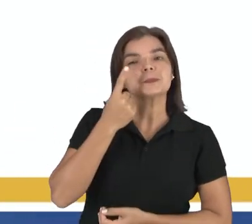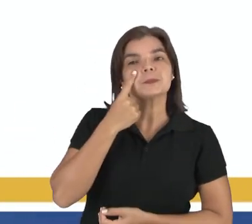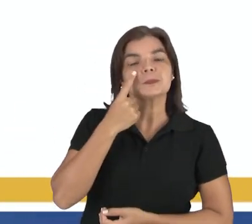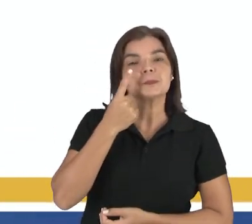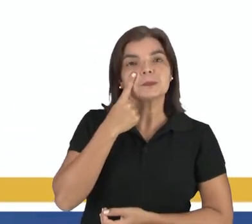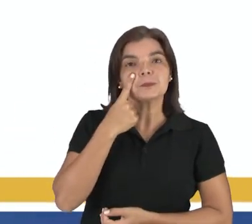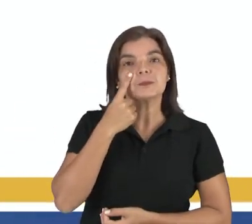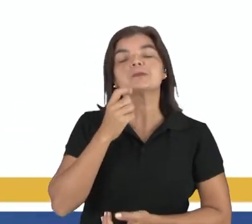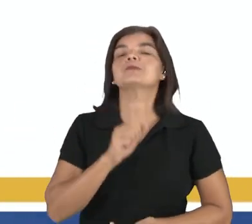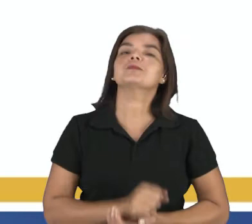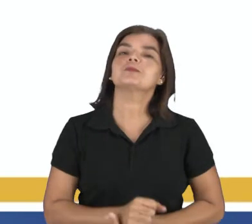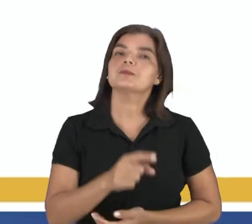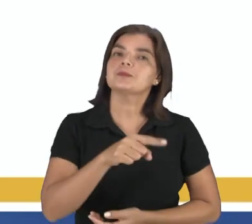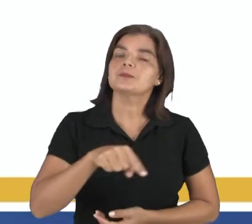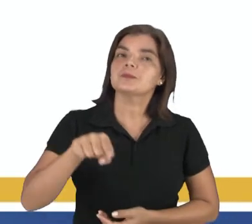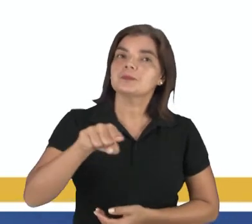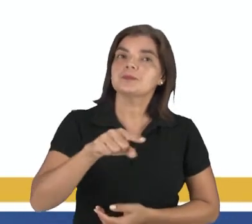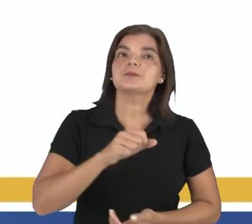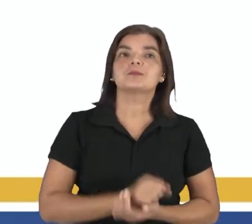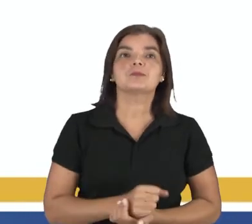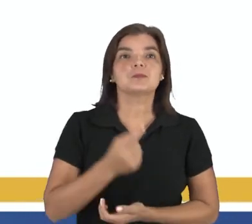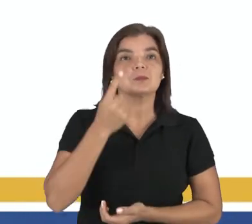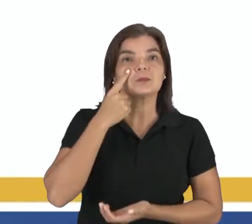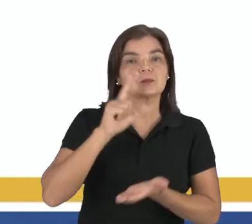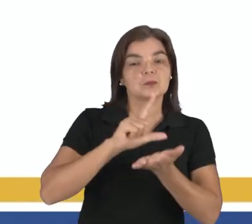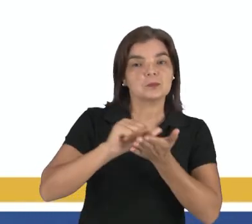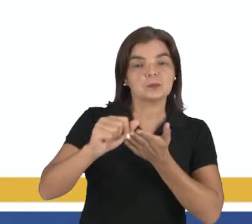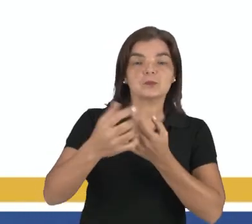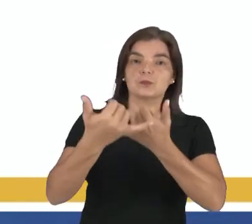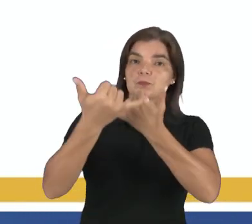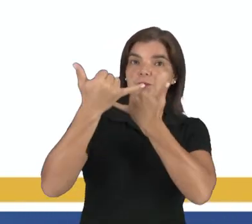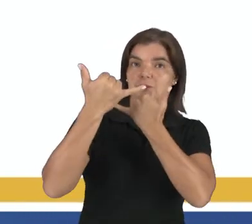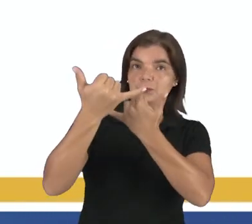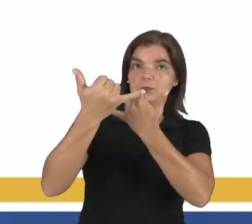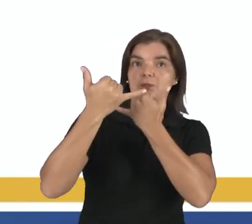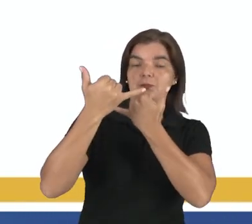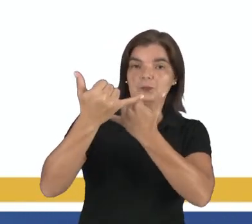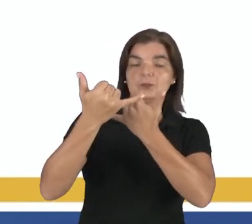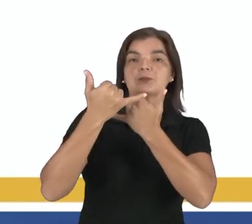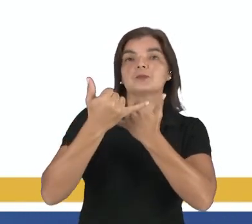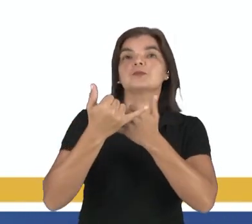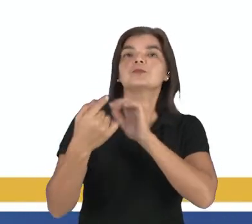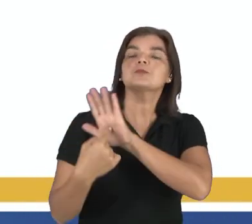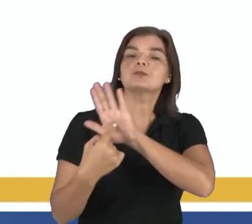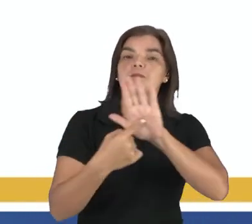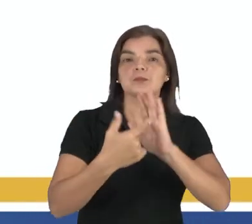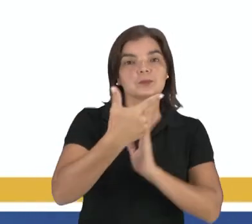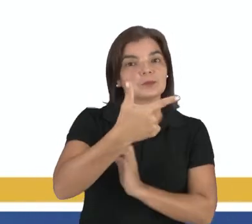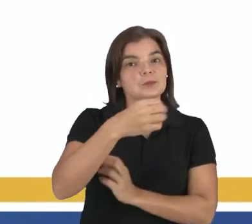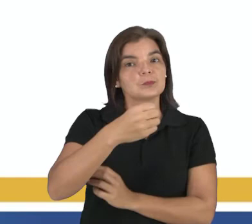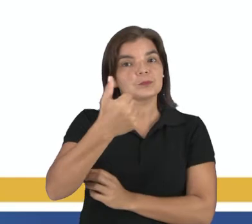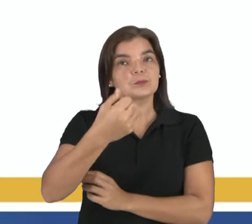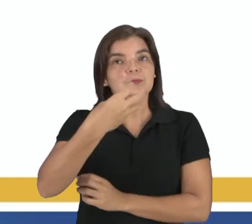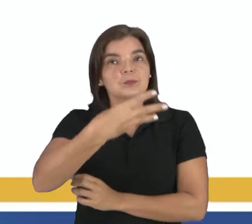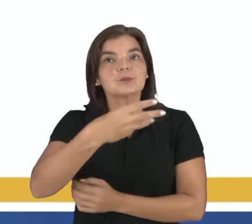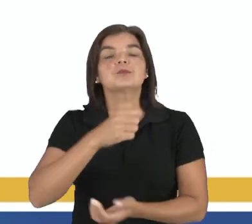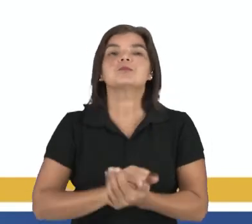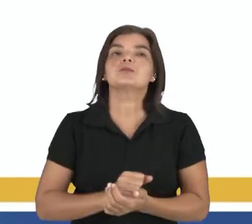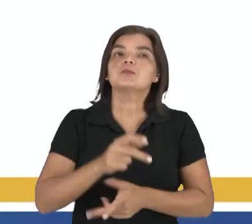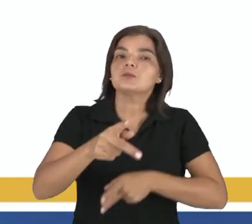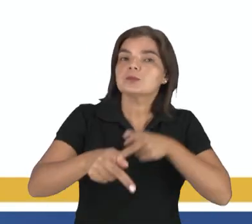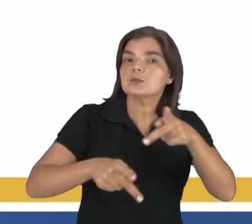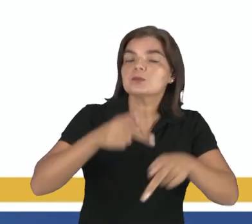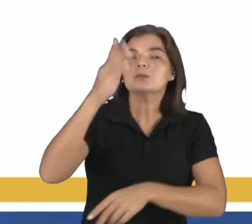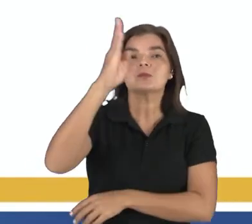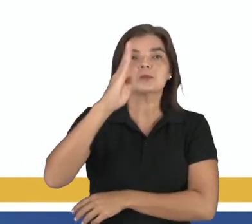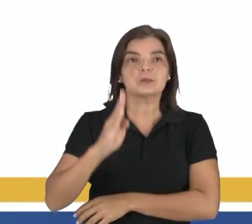Trouxe aí um exemplo para vocês verem na prática. Observe o trecho de um artigo do IBGE publicado em 2013 sobre